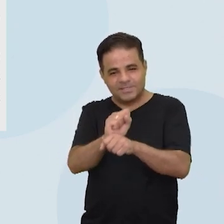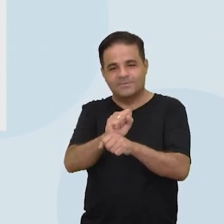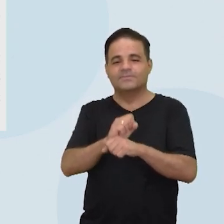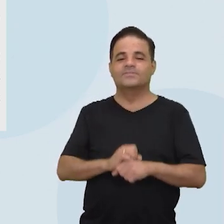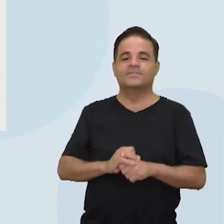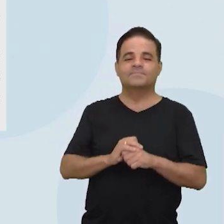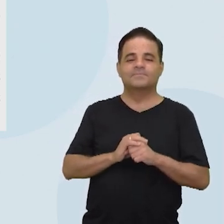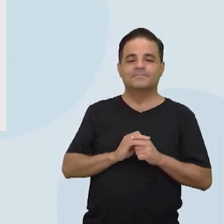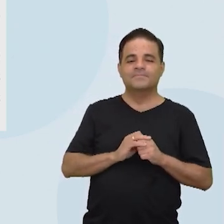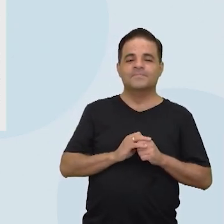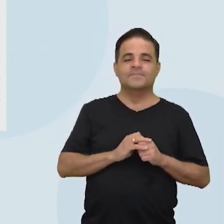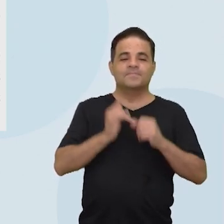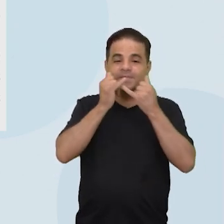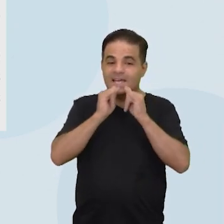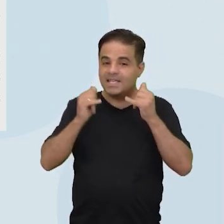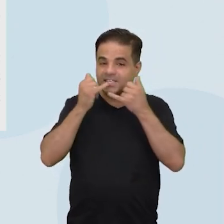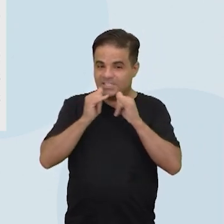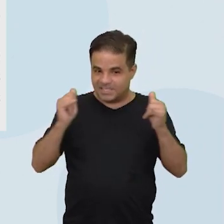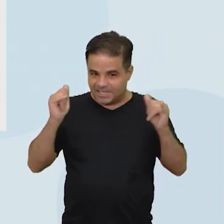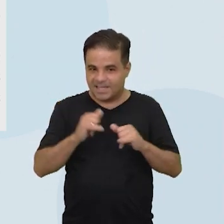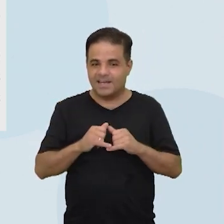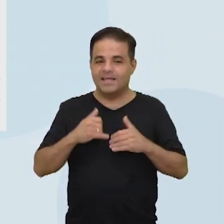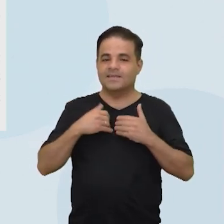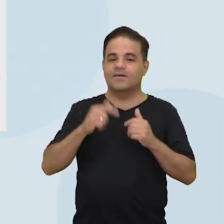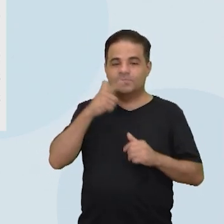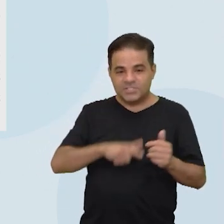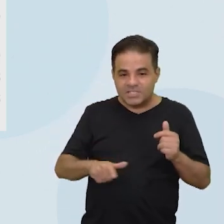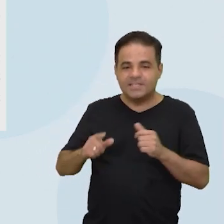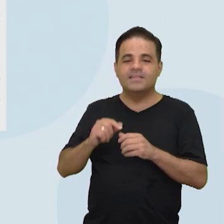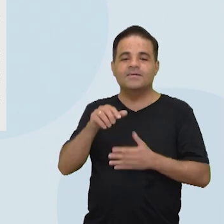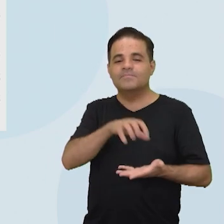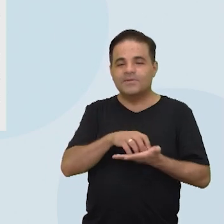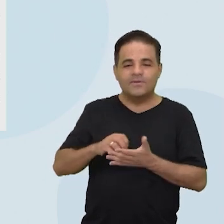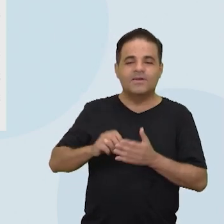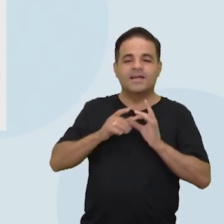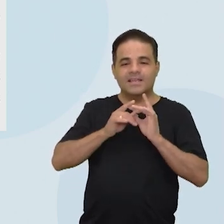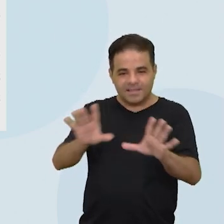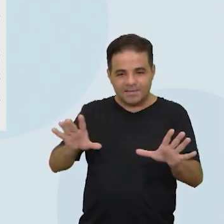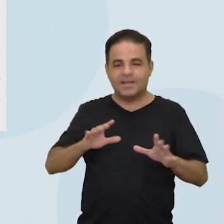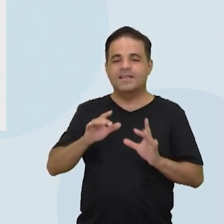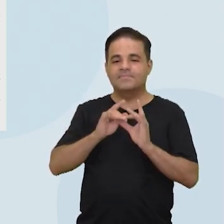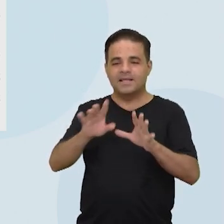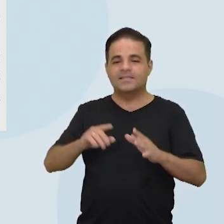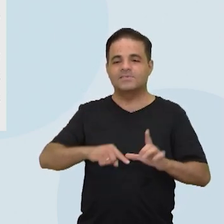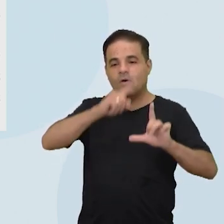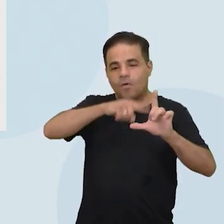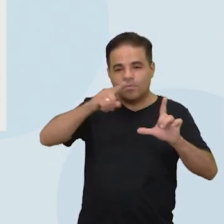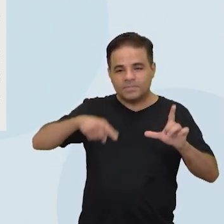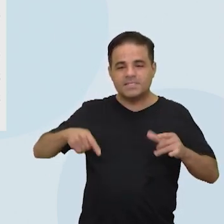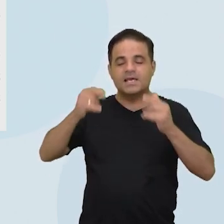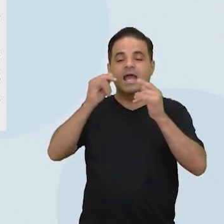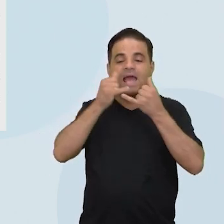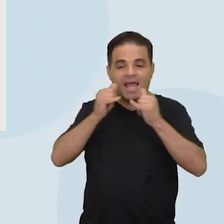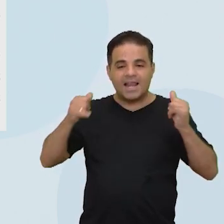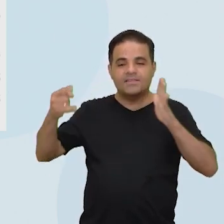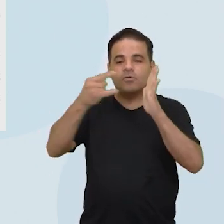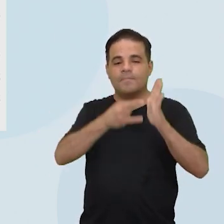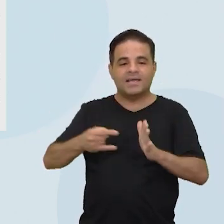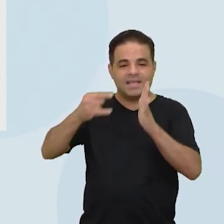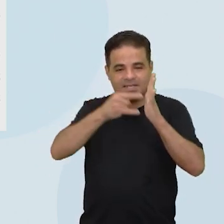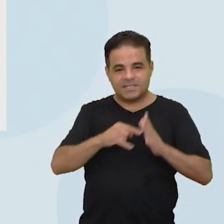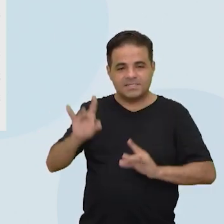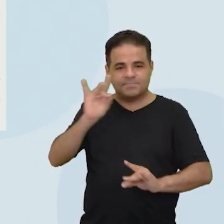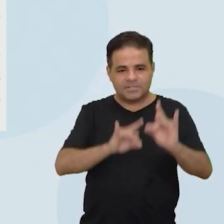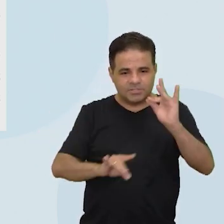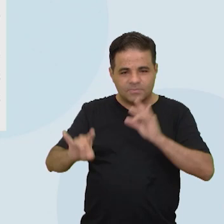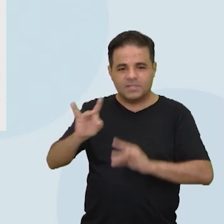ele fala que a energia elétrica obtida nas usinas nucleares é inicialmente liberada em forma de ondas eletromagnéticas e outras partículas, né? Quando